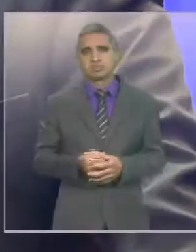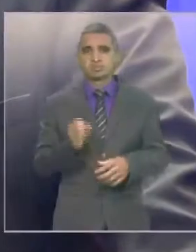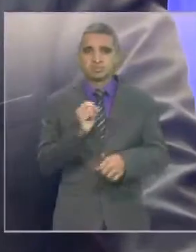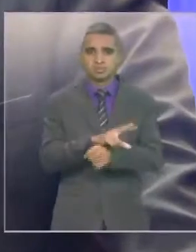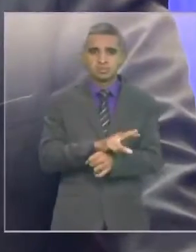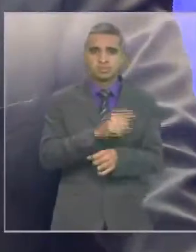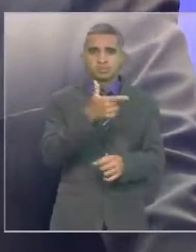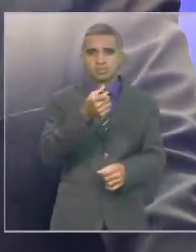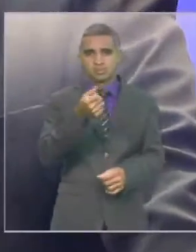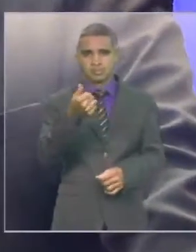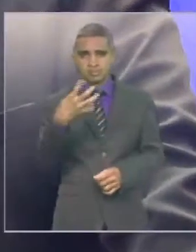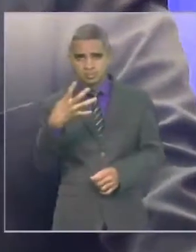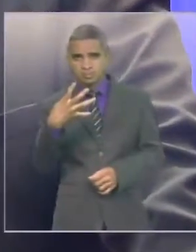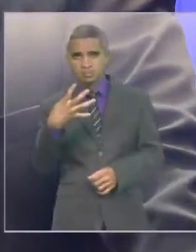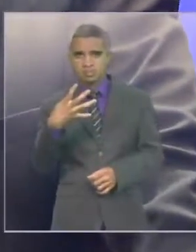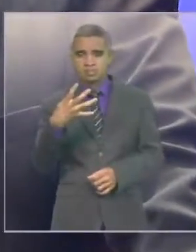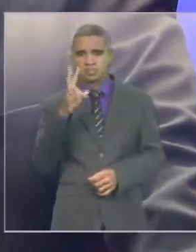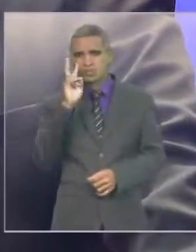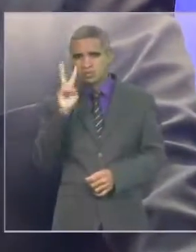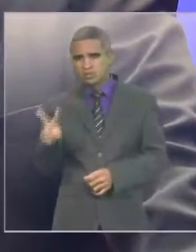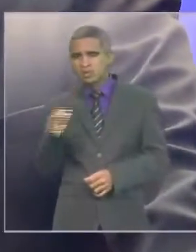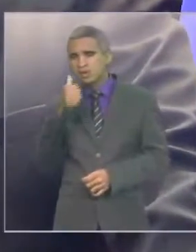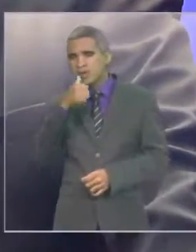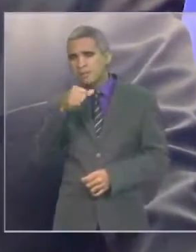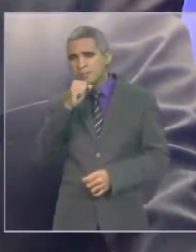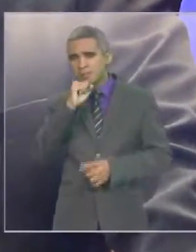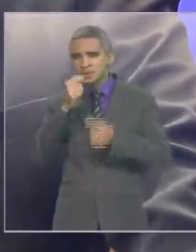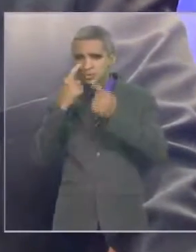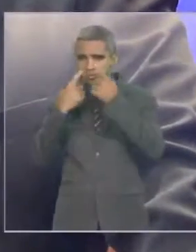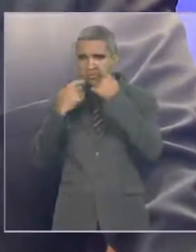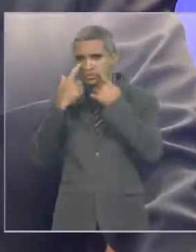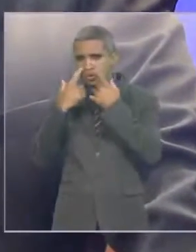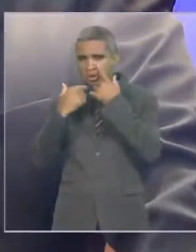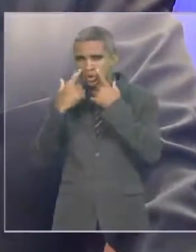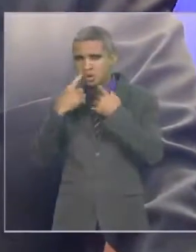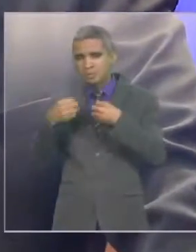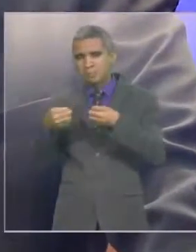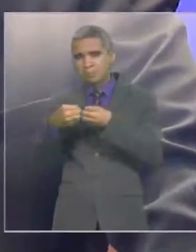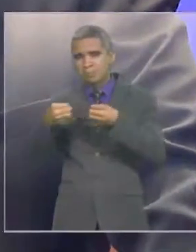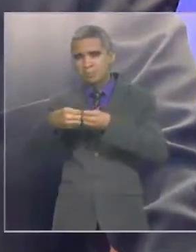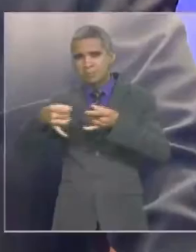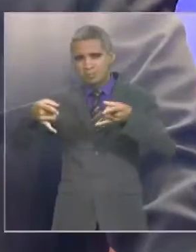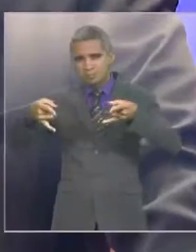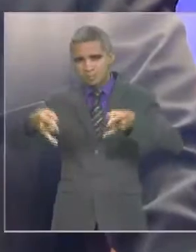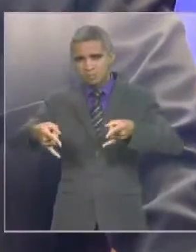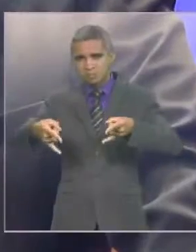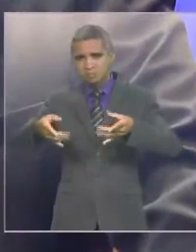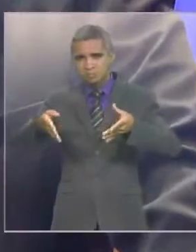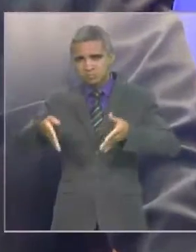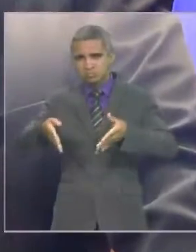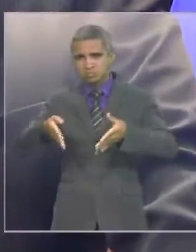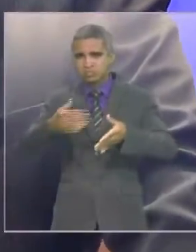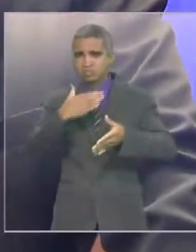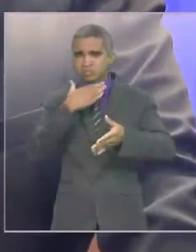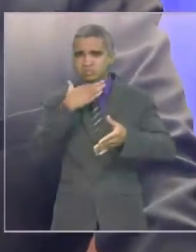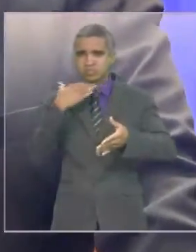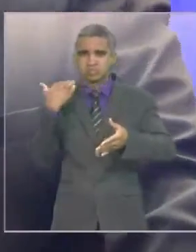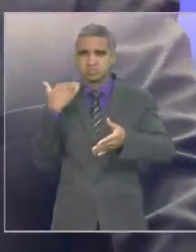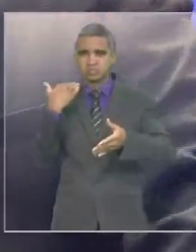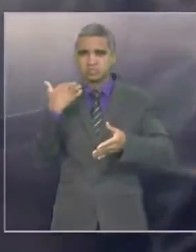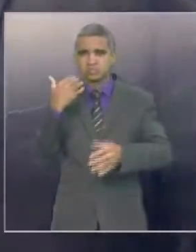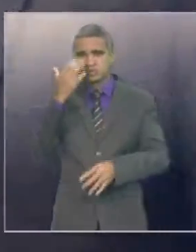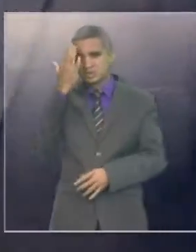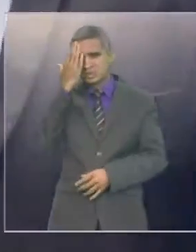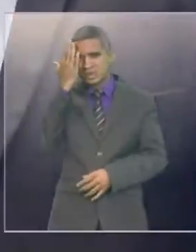mãe chorando próximo ao caixão que quem é da corporação sabe o que é isso sabe o quanto é